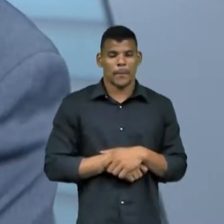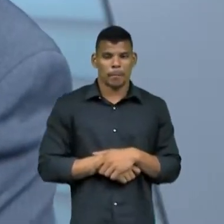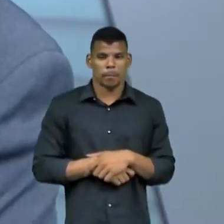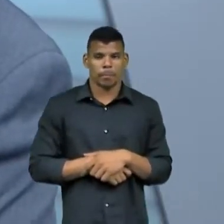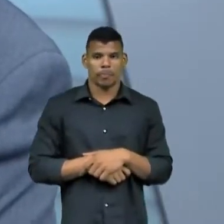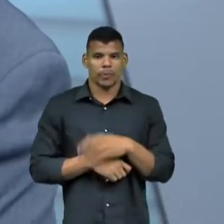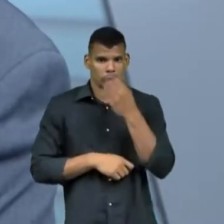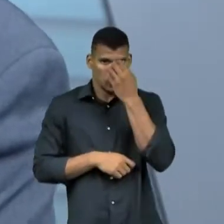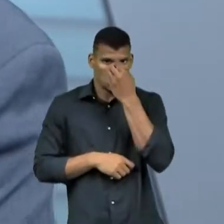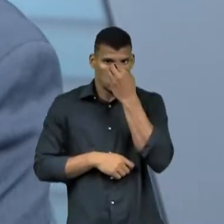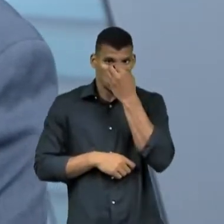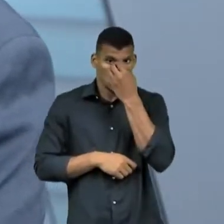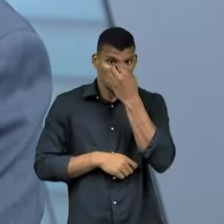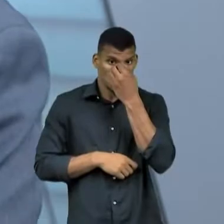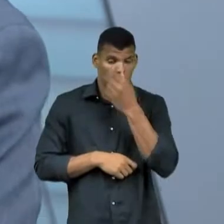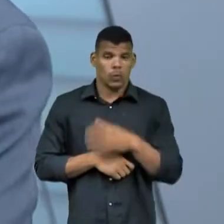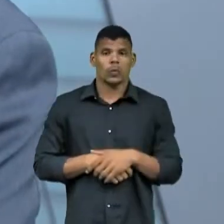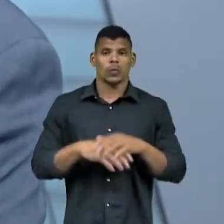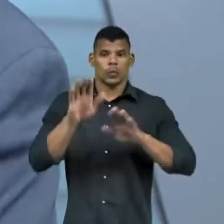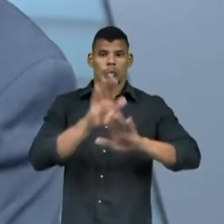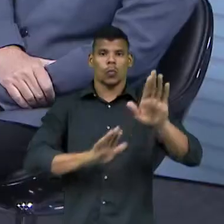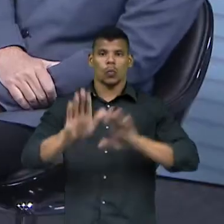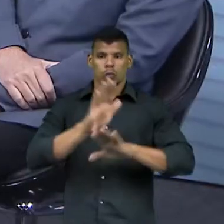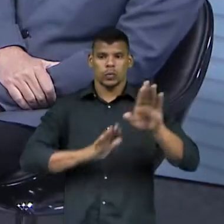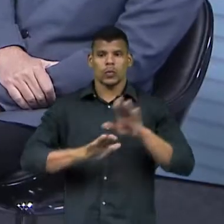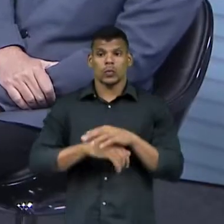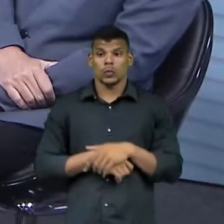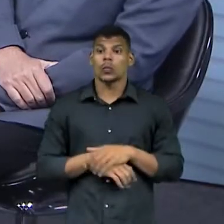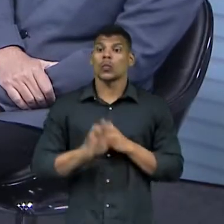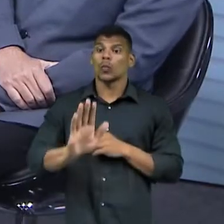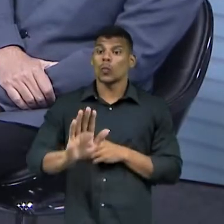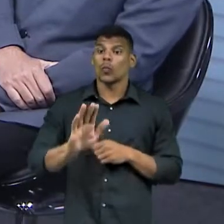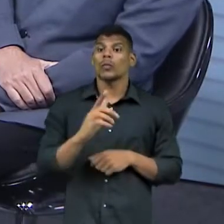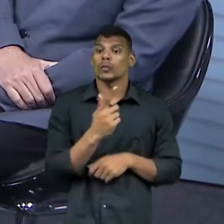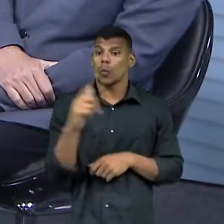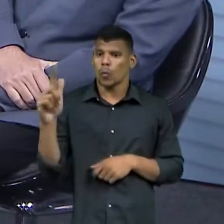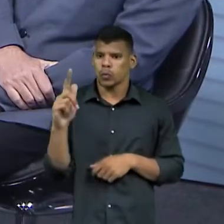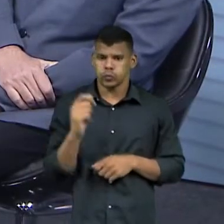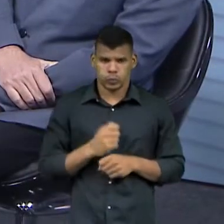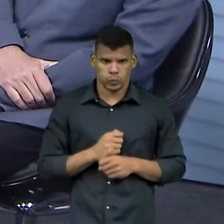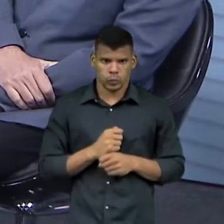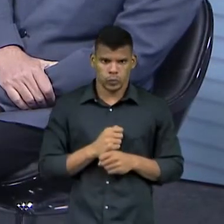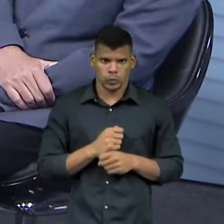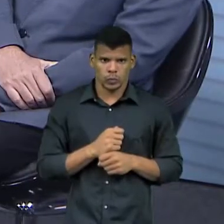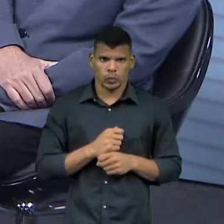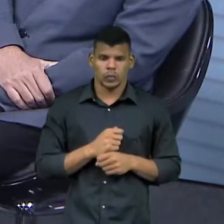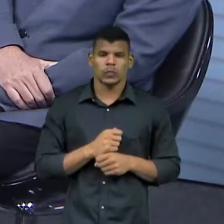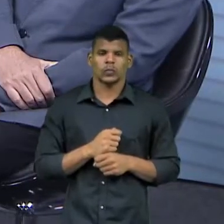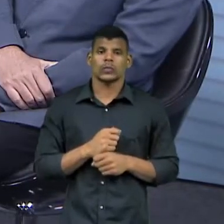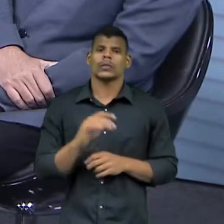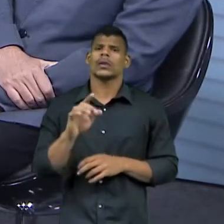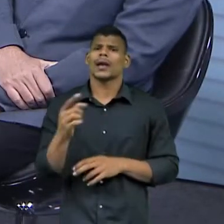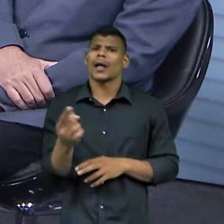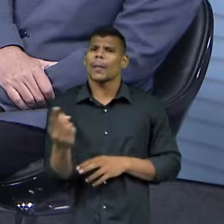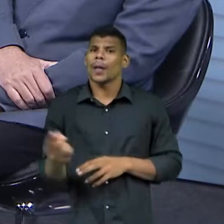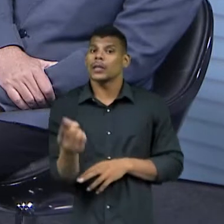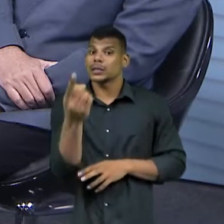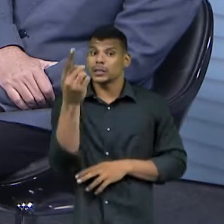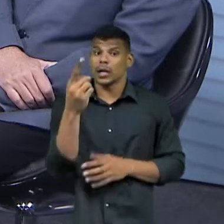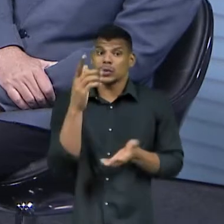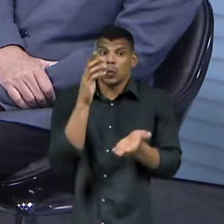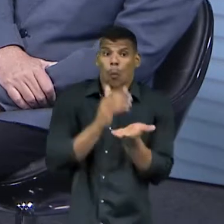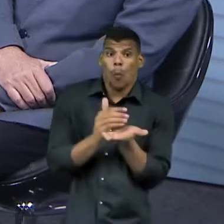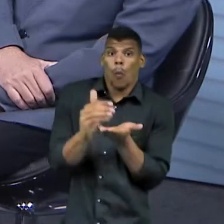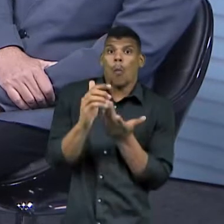com o pai da mentira cuidado é e outra coisa a perspectiva a perspectiva de eternidade ela precisa começar aqui na